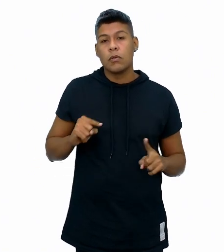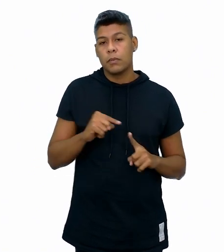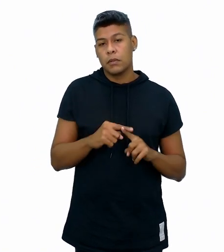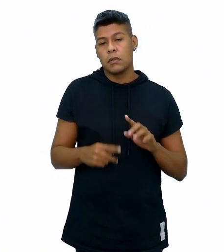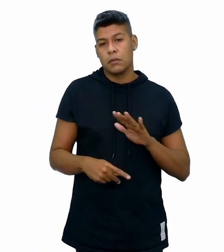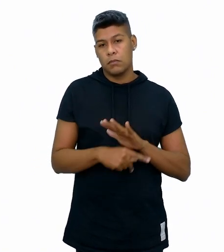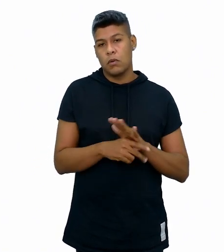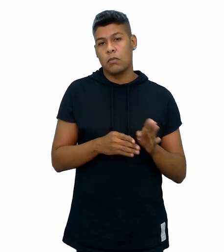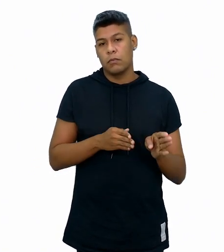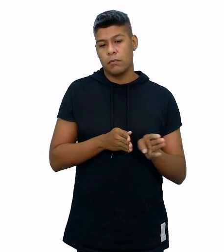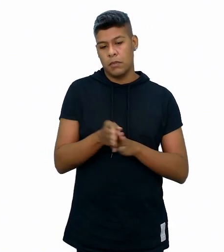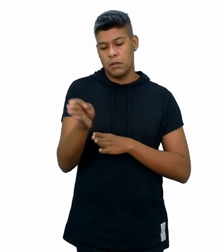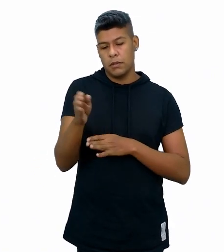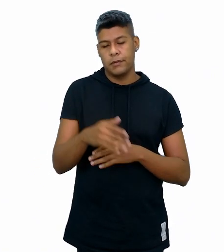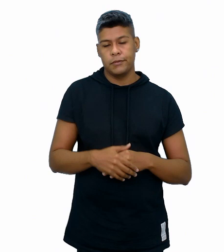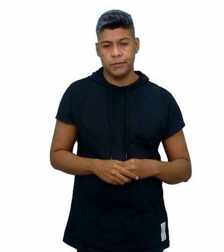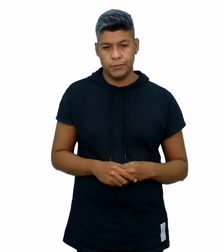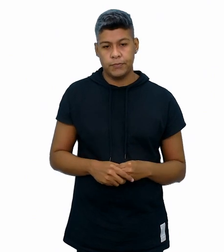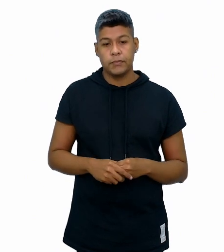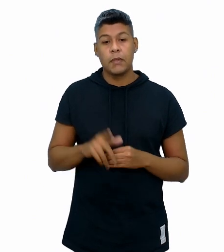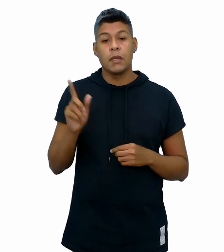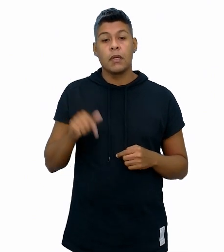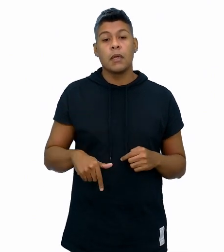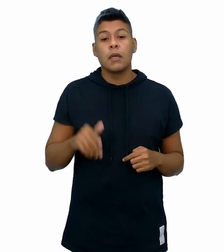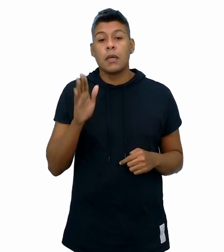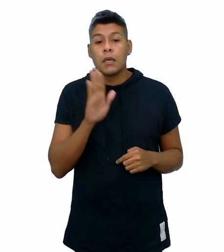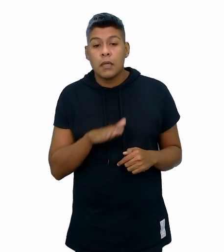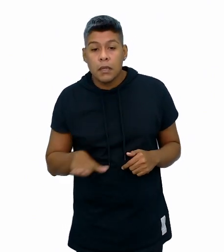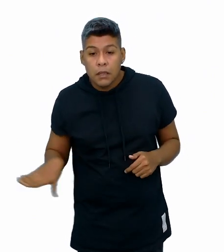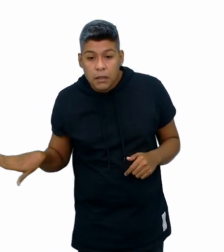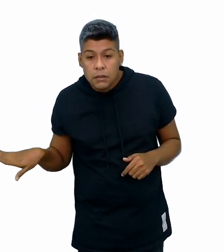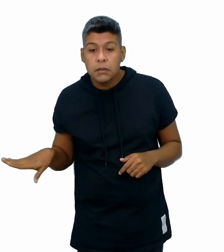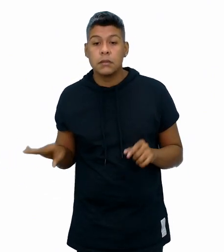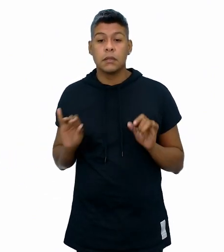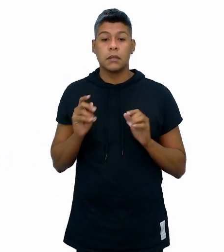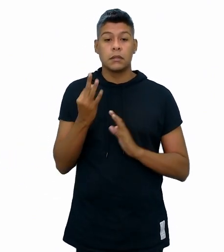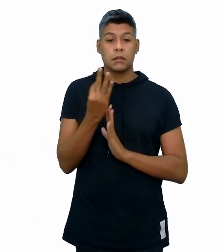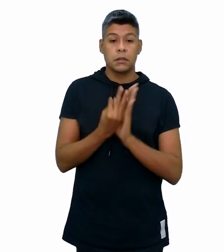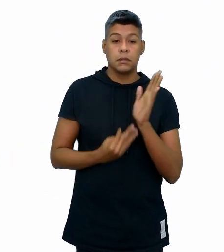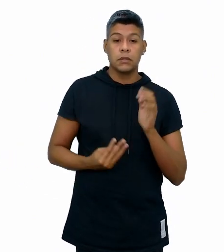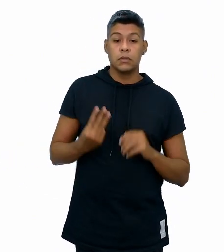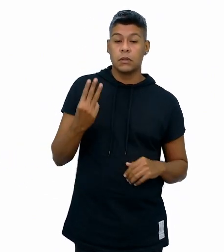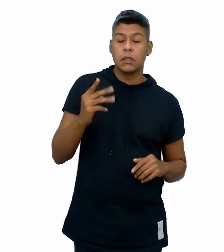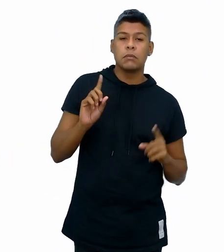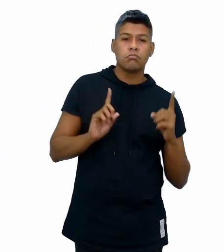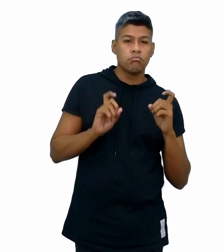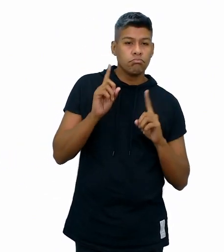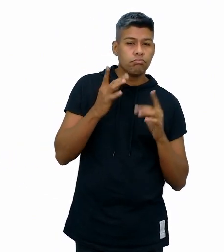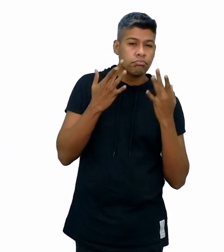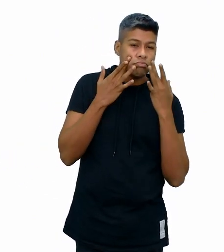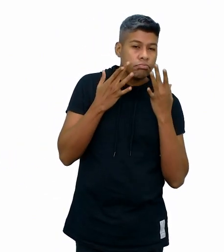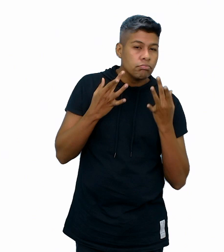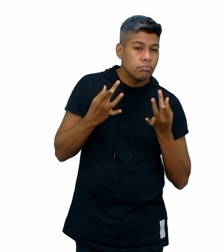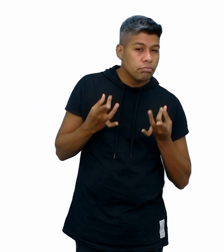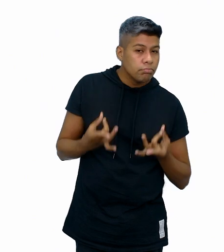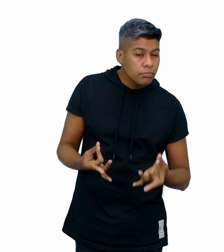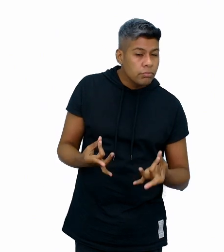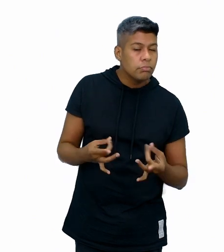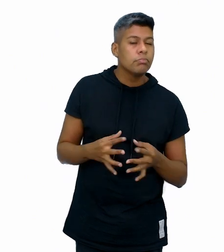da mensagem. Vejam, a expressão das crianças da campanha é uma expressão de